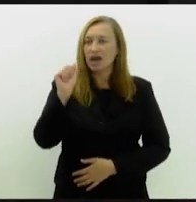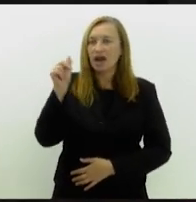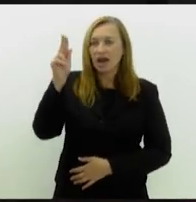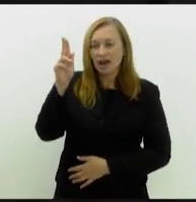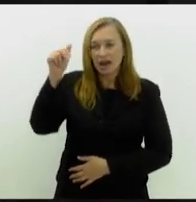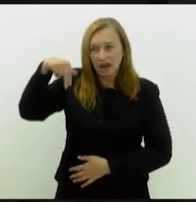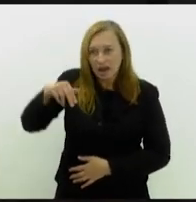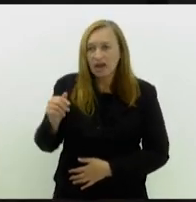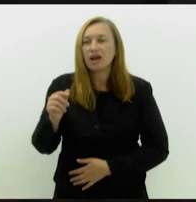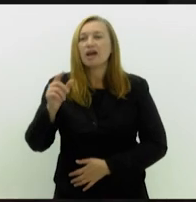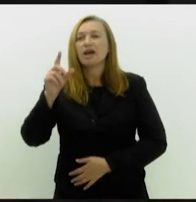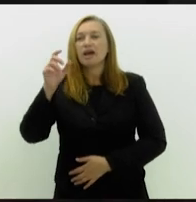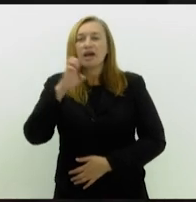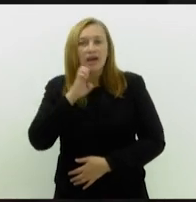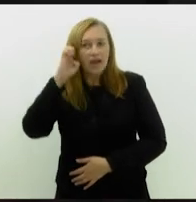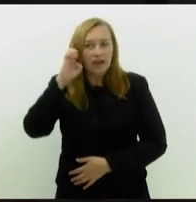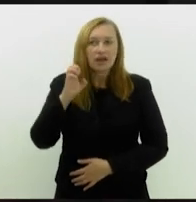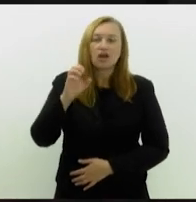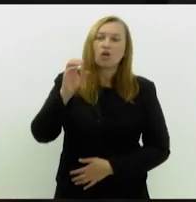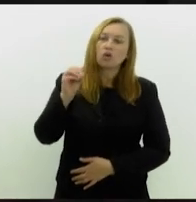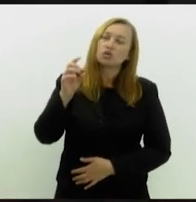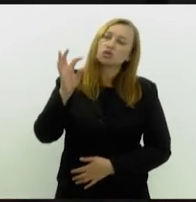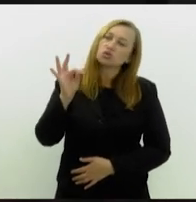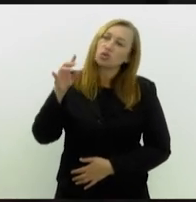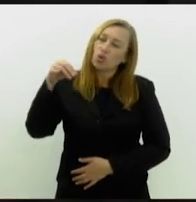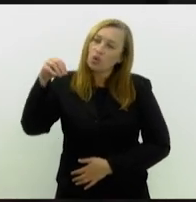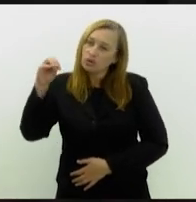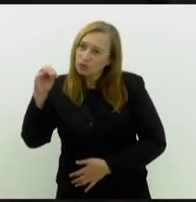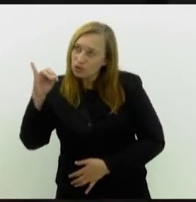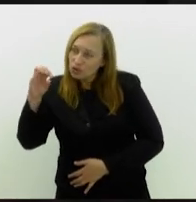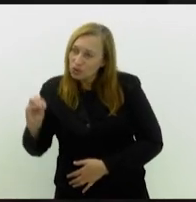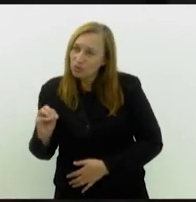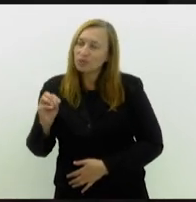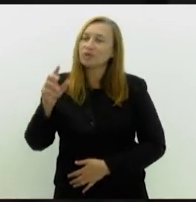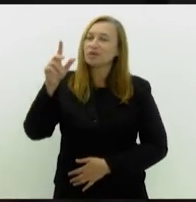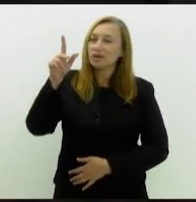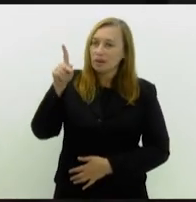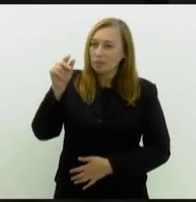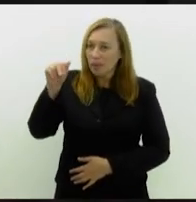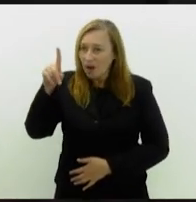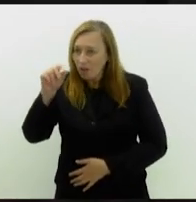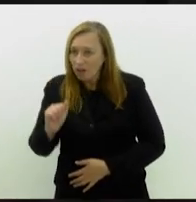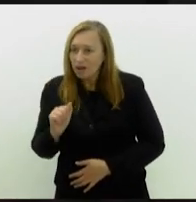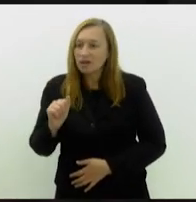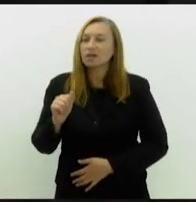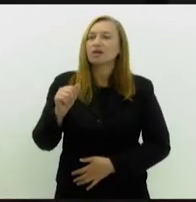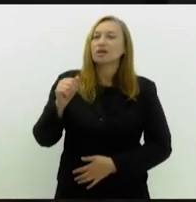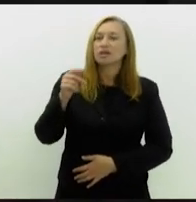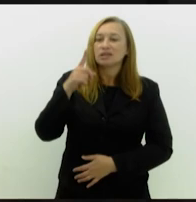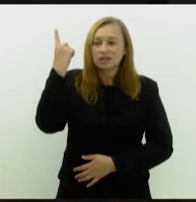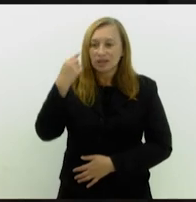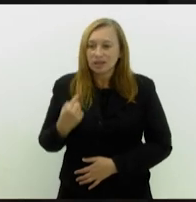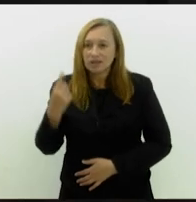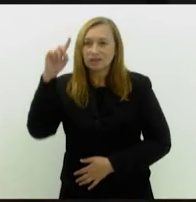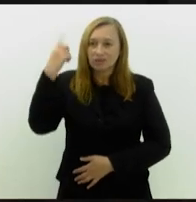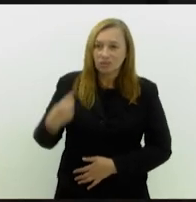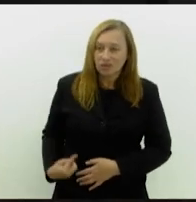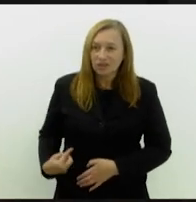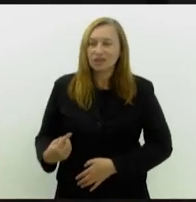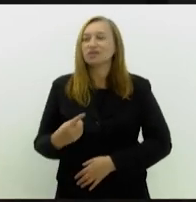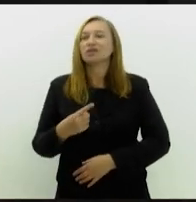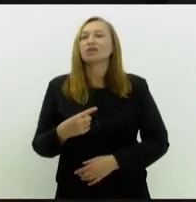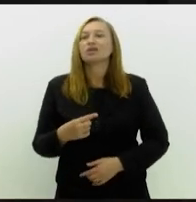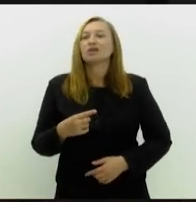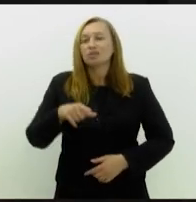el taqu moto ôo de Paula pai Dani Monteiro Dani balb Professor Josimar luí Paul pendente de pareceres das comissões de